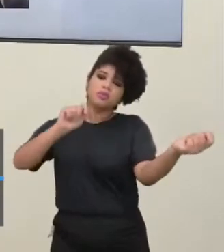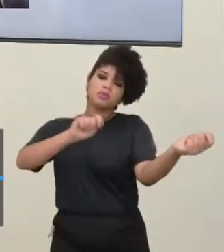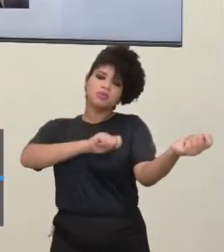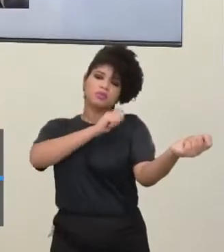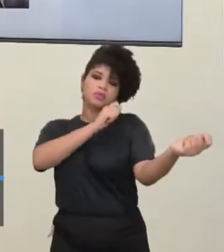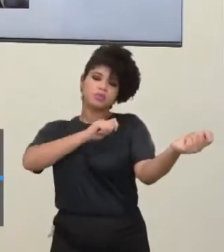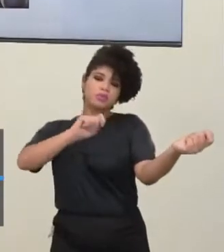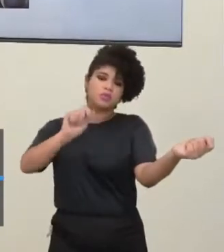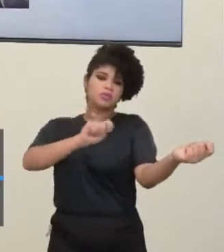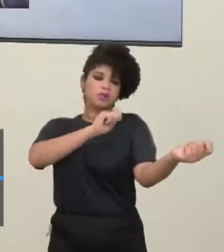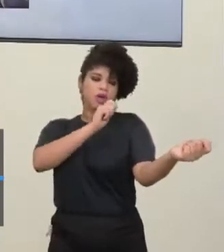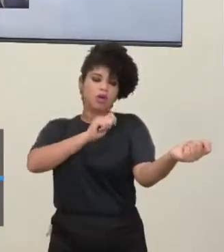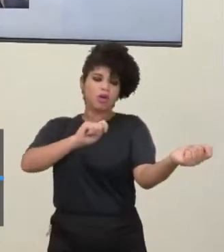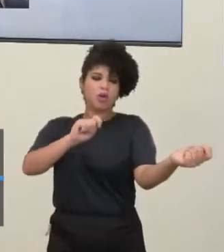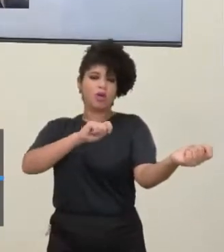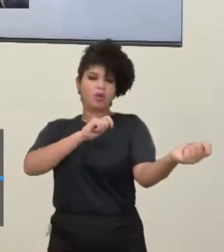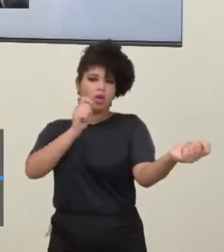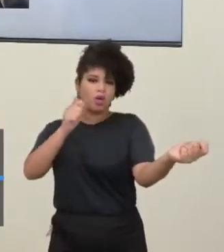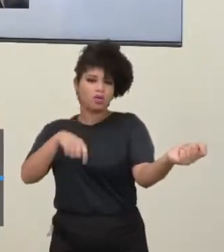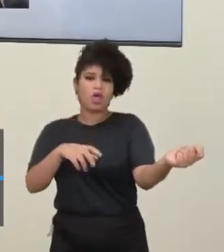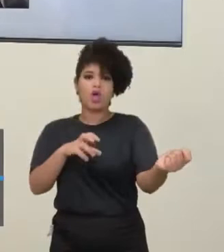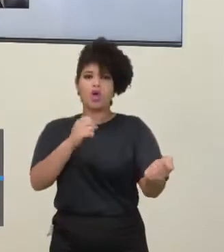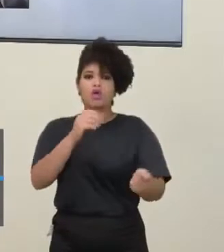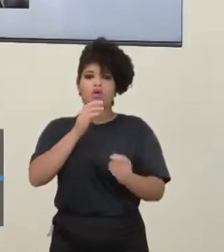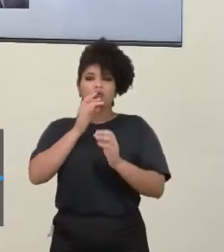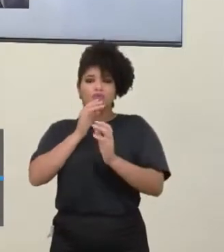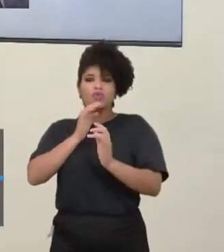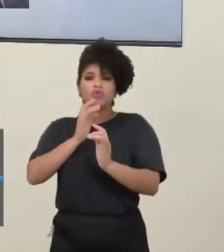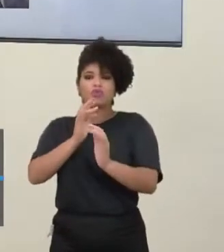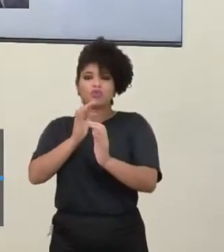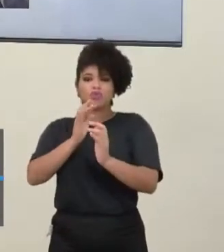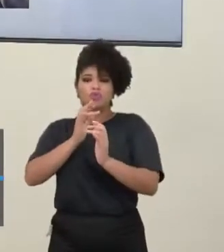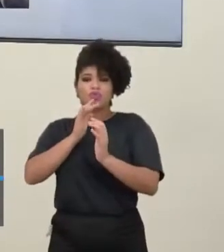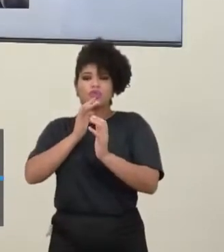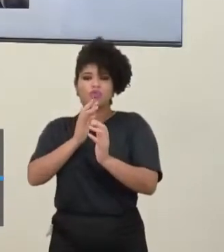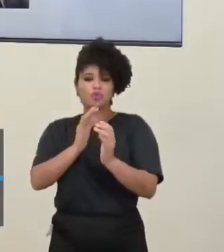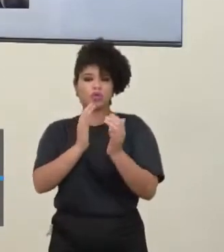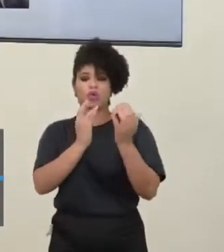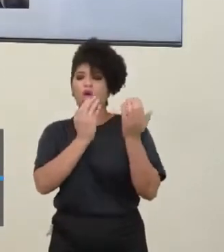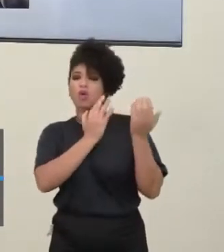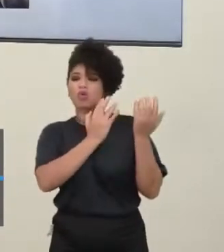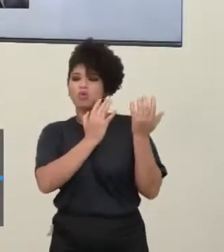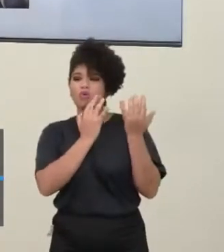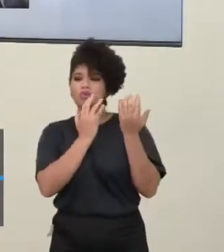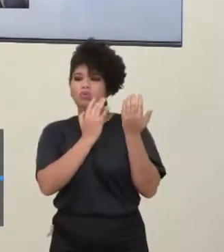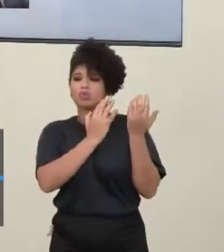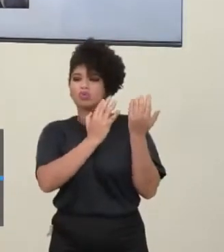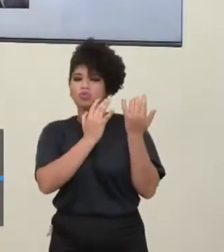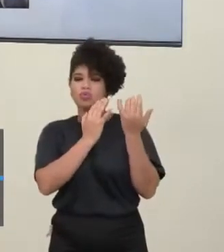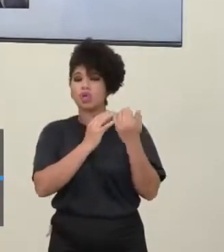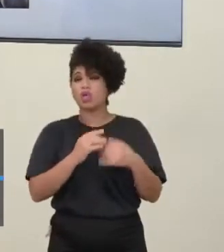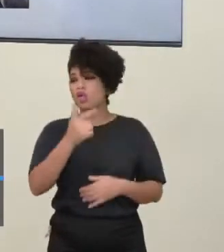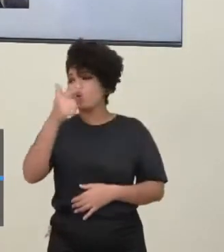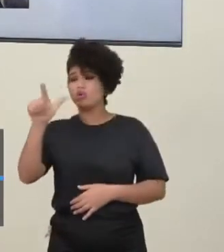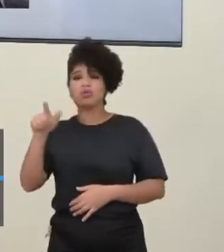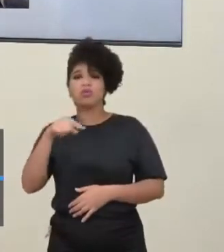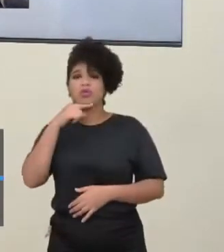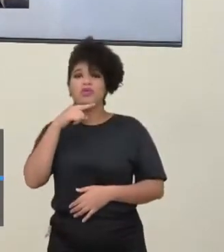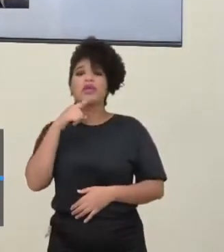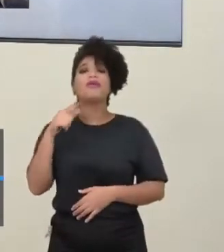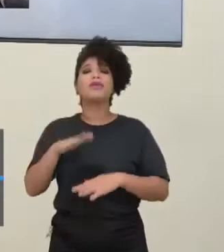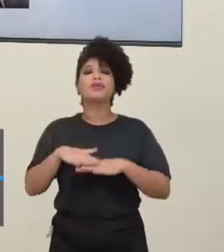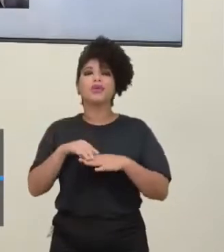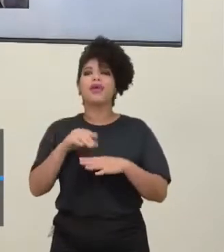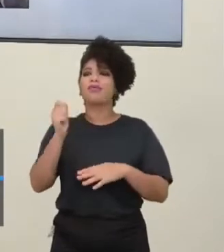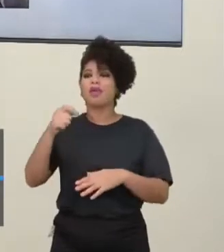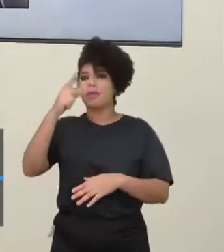melódica ali, né, feita com violino, ou uma flauta, né, que nenhum dos membros daquela banda tocam aqueles instrumentos. Então, o que você vai fazer? Você